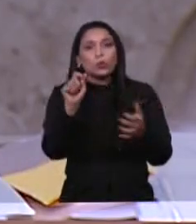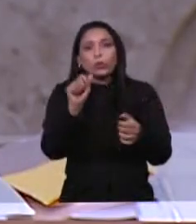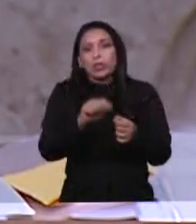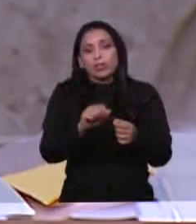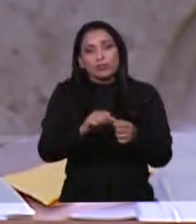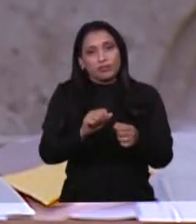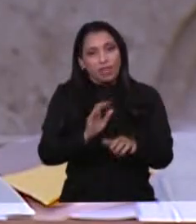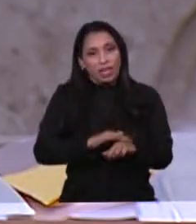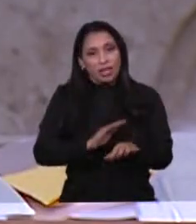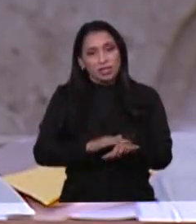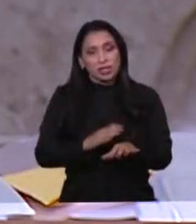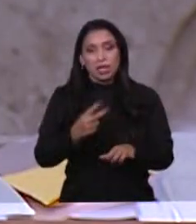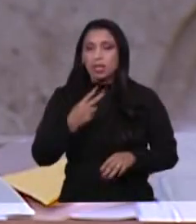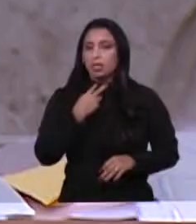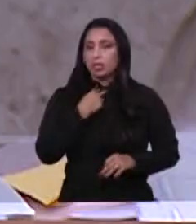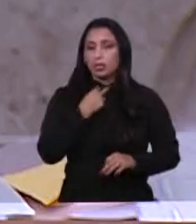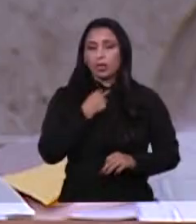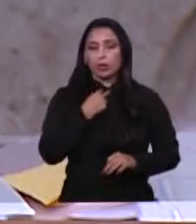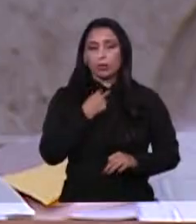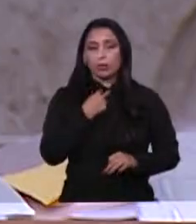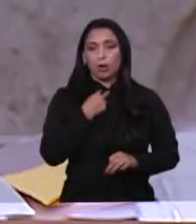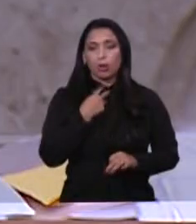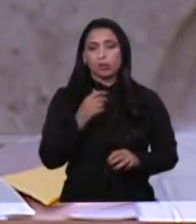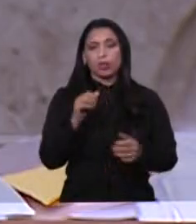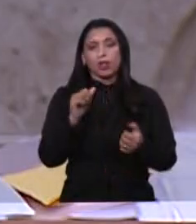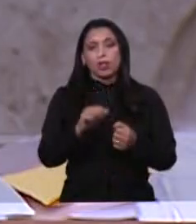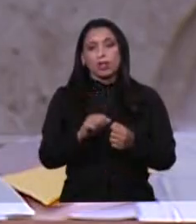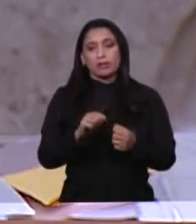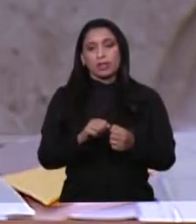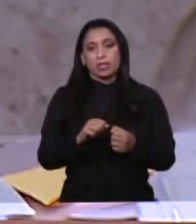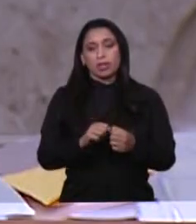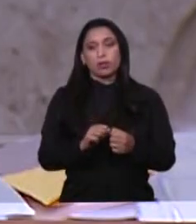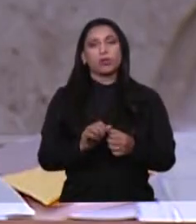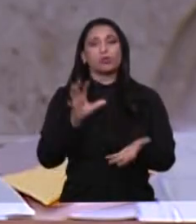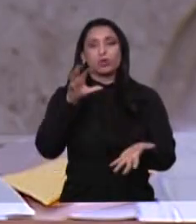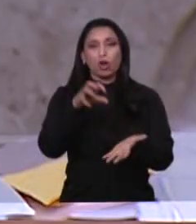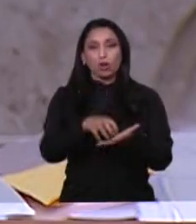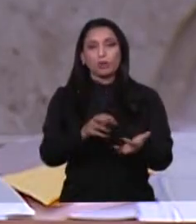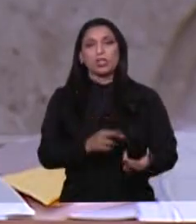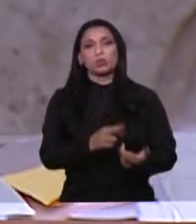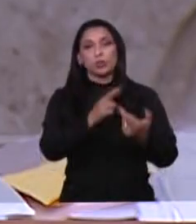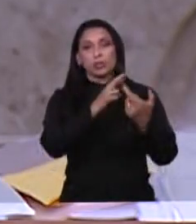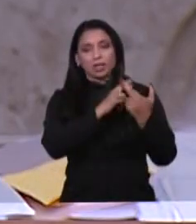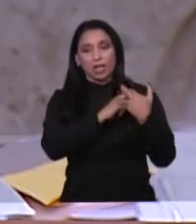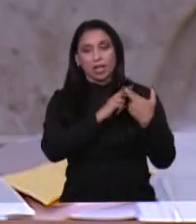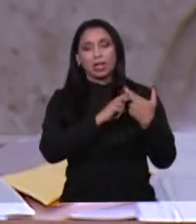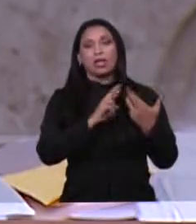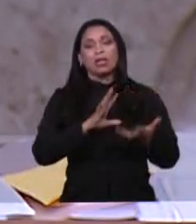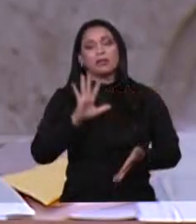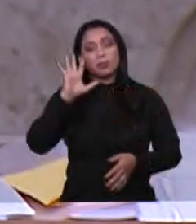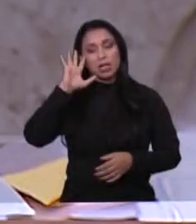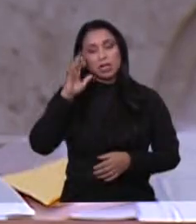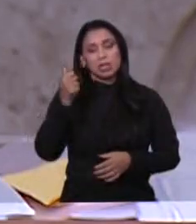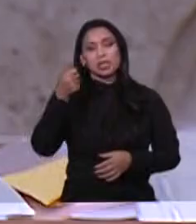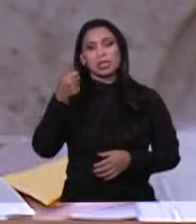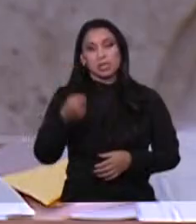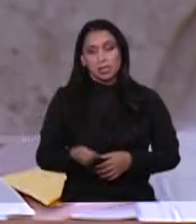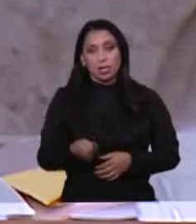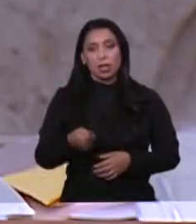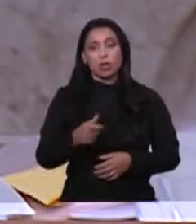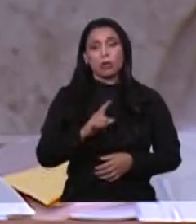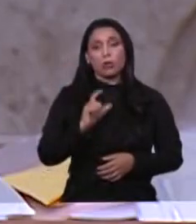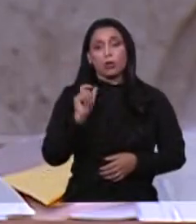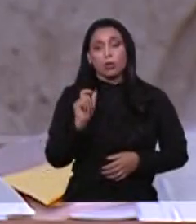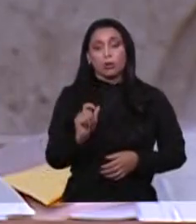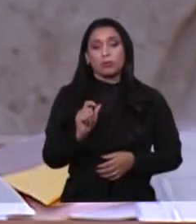não pode conduzir à letargia dos órgãos responsáveis pela persecução penal sob pena